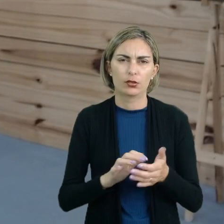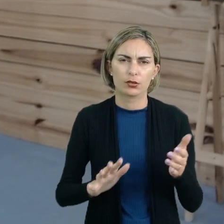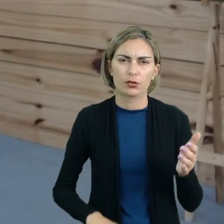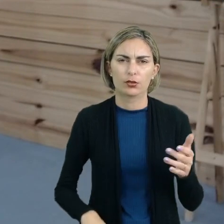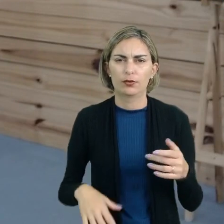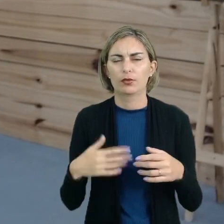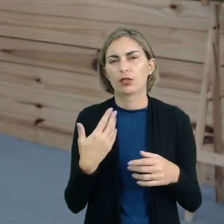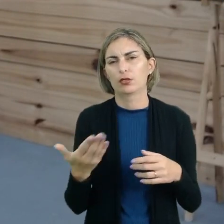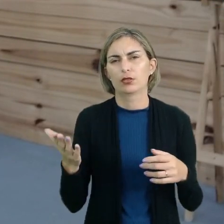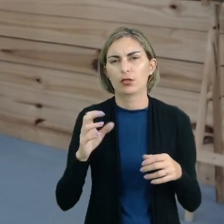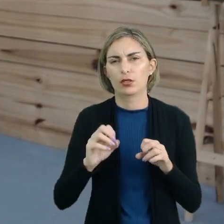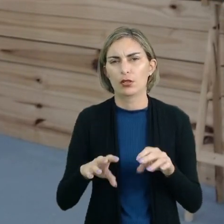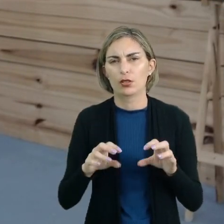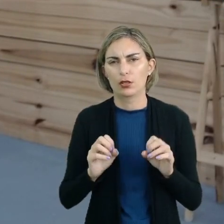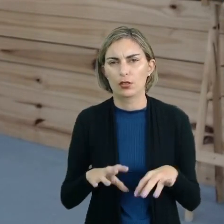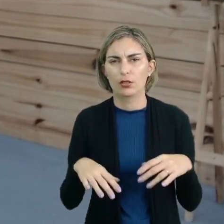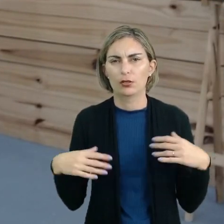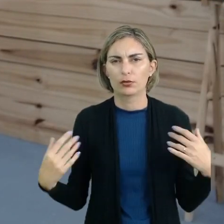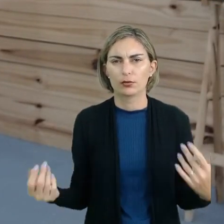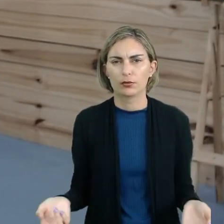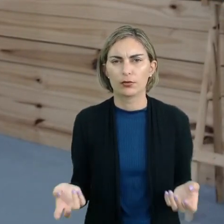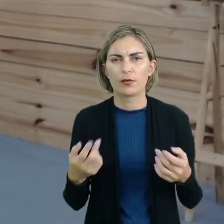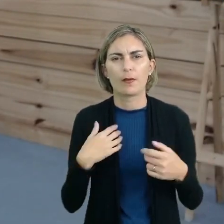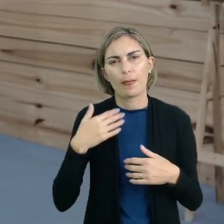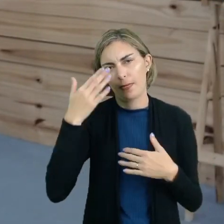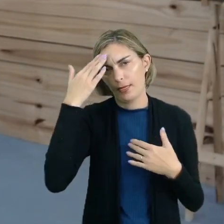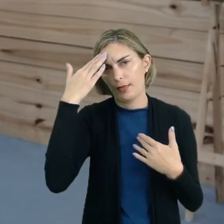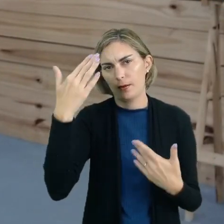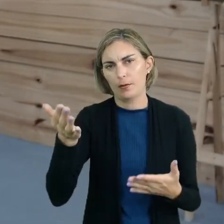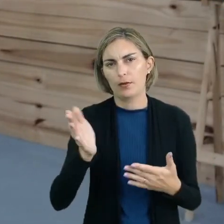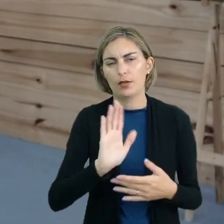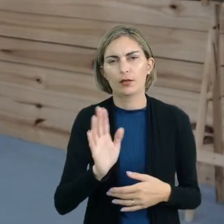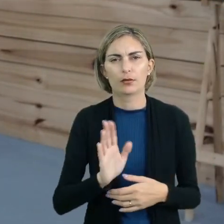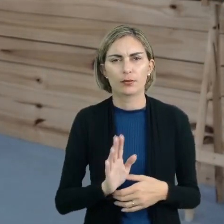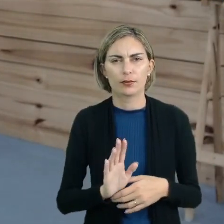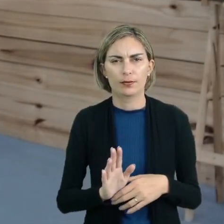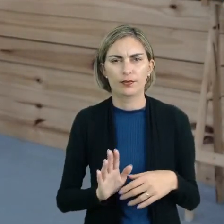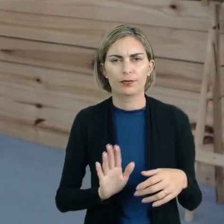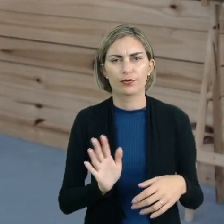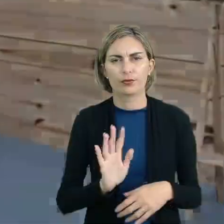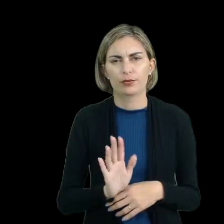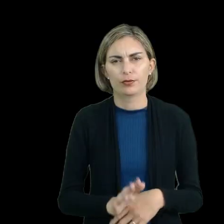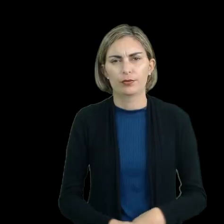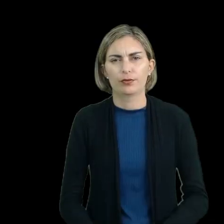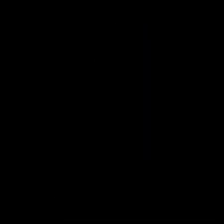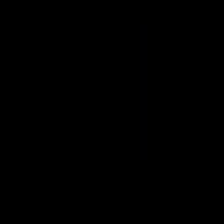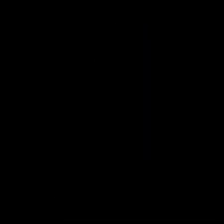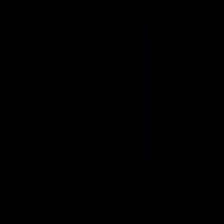baseada nessa aula. Então é isso, muito obrigado e tchau!